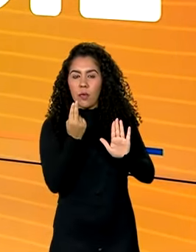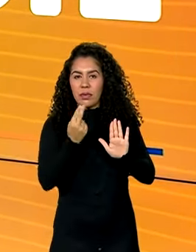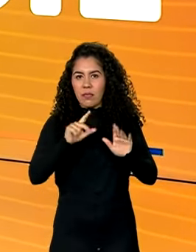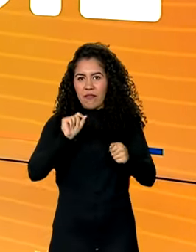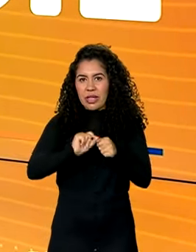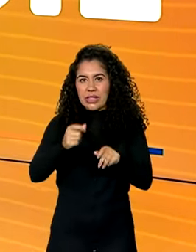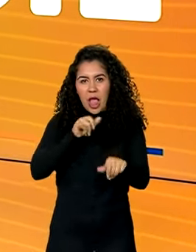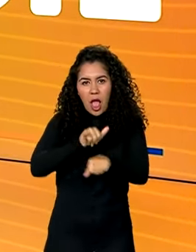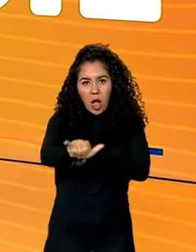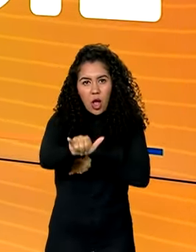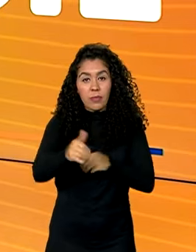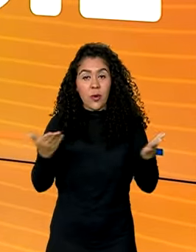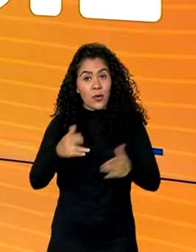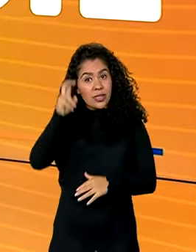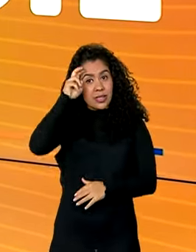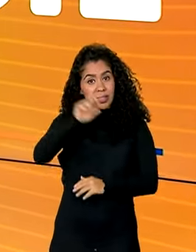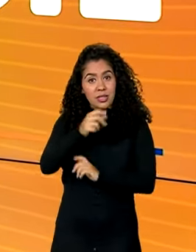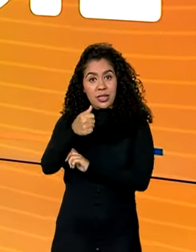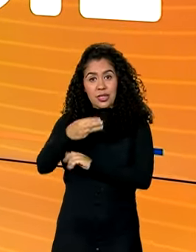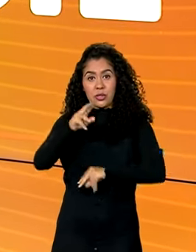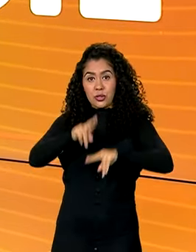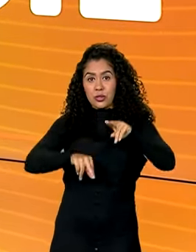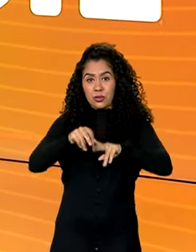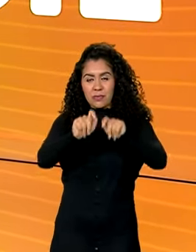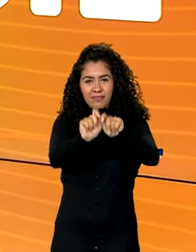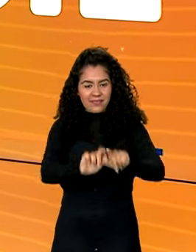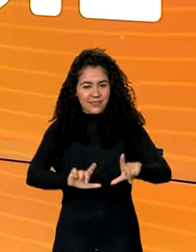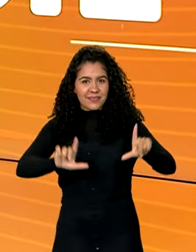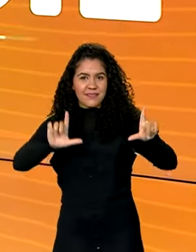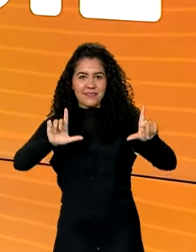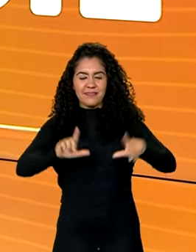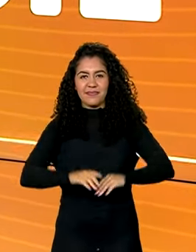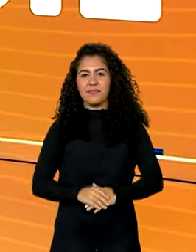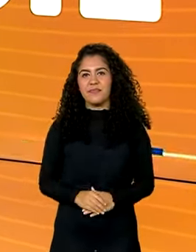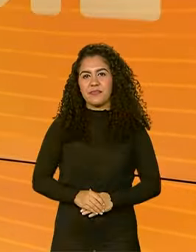Quinta-feira, 13 de junho, o Brasil em Dia começa agora.